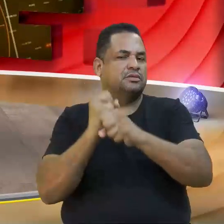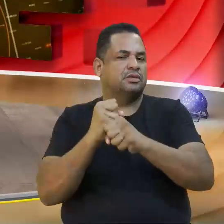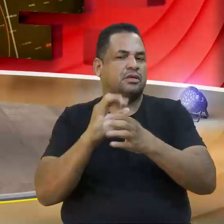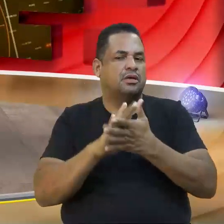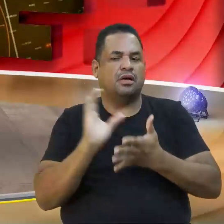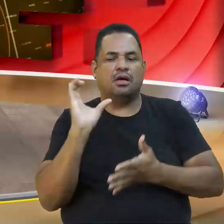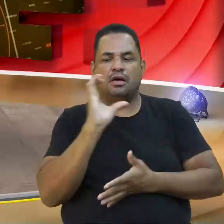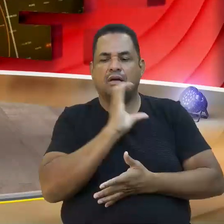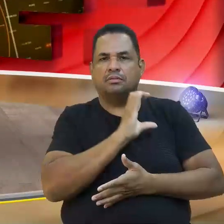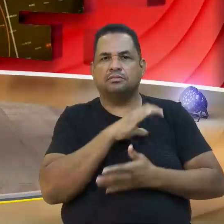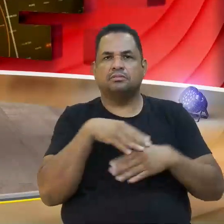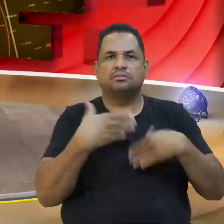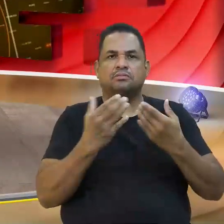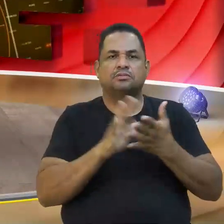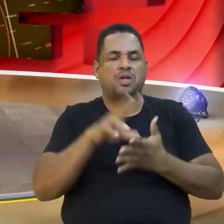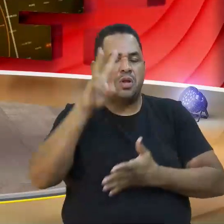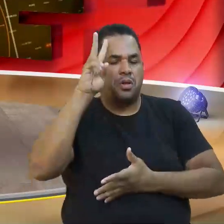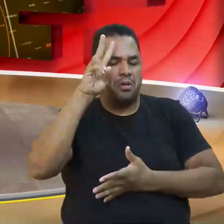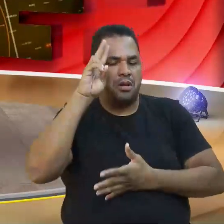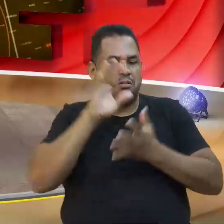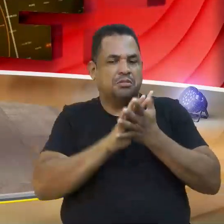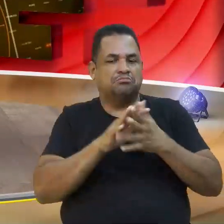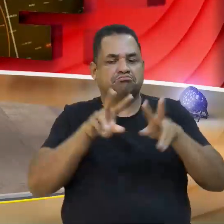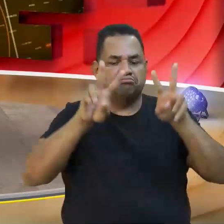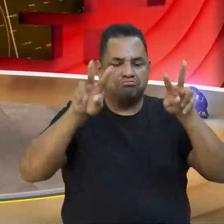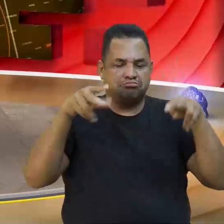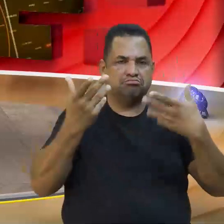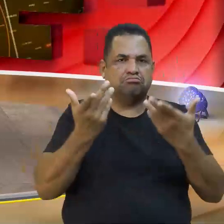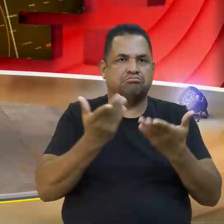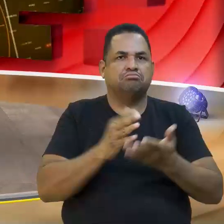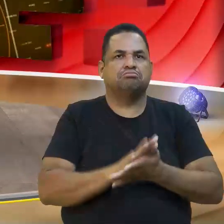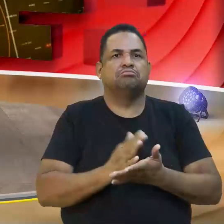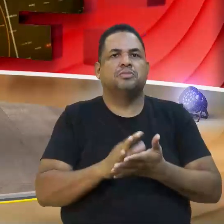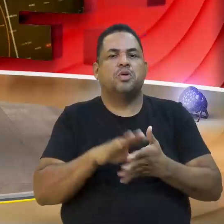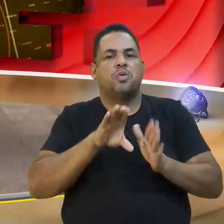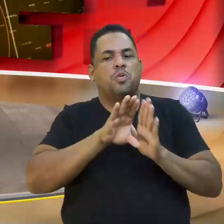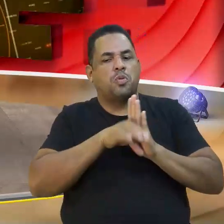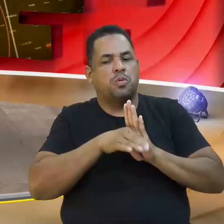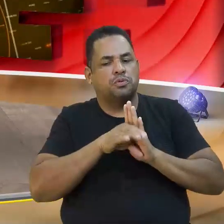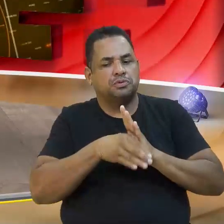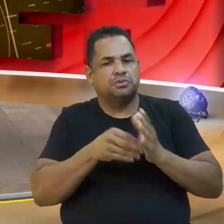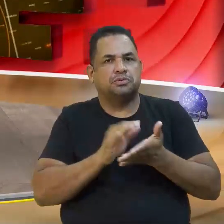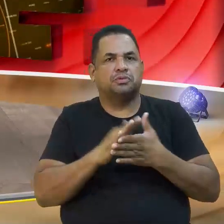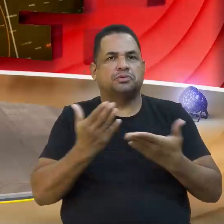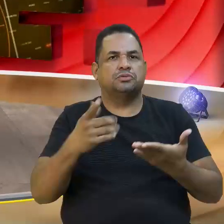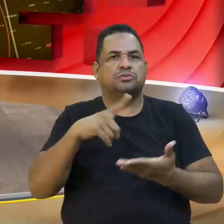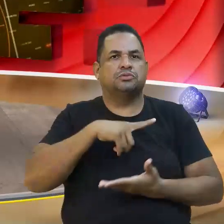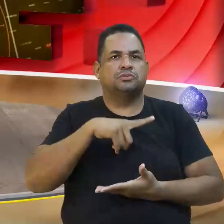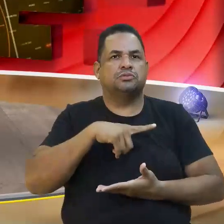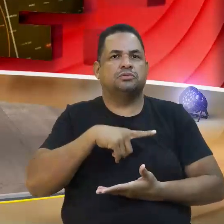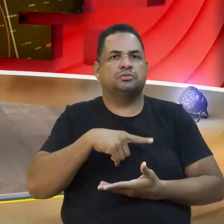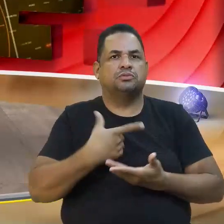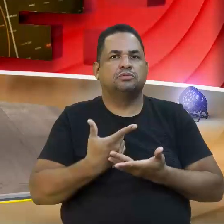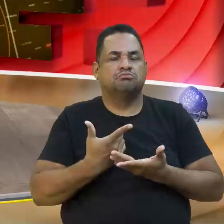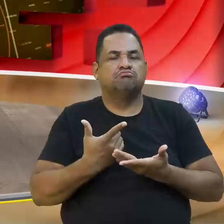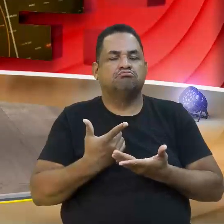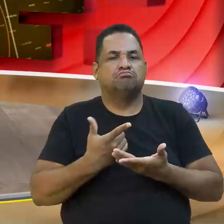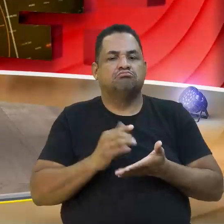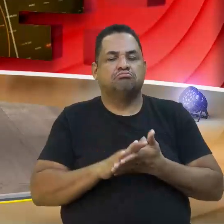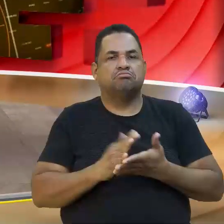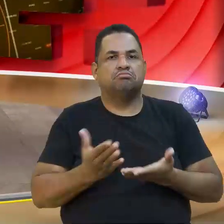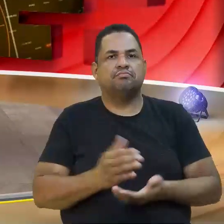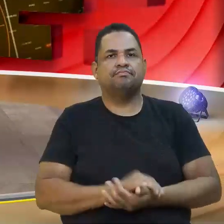se a galera recorda dos tópicos, dos conceitos e sabe aí resolver algumas das situações que a gente propõe, tá